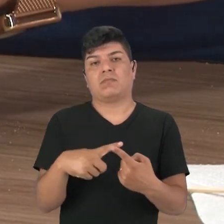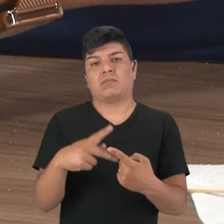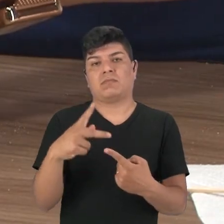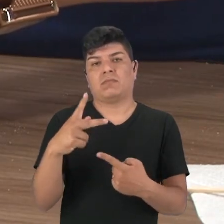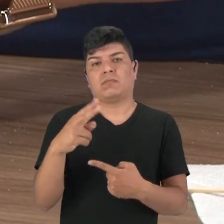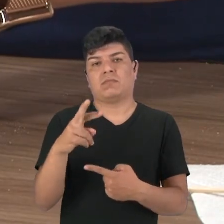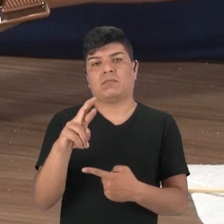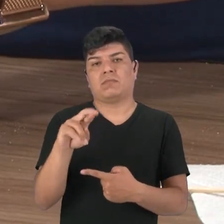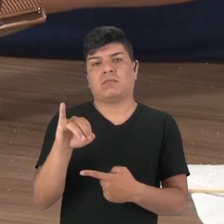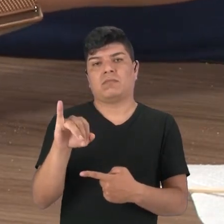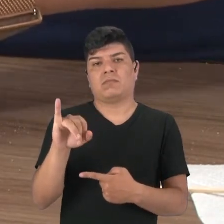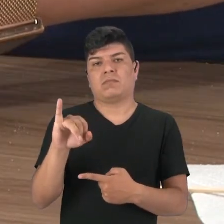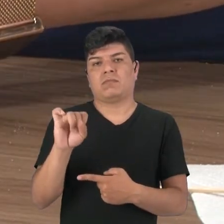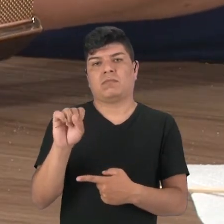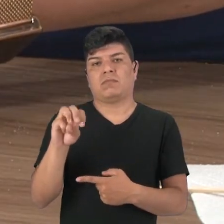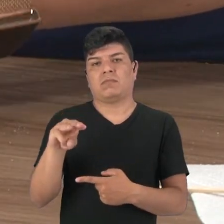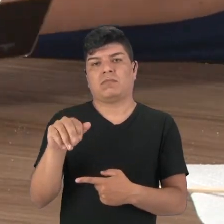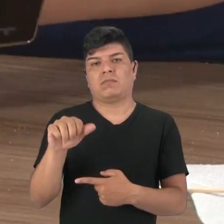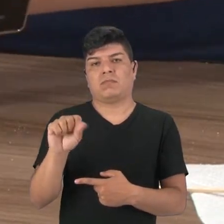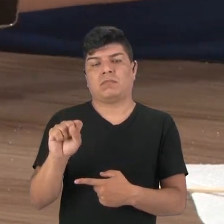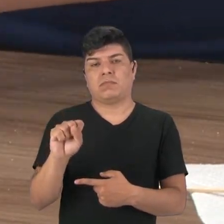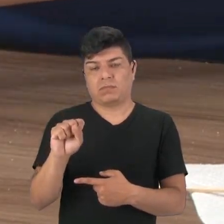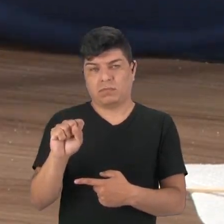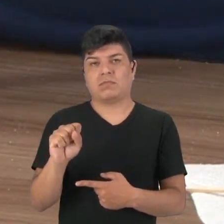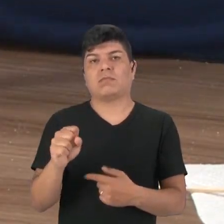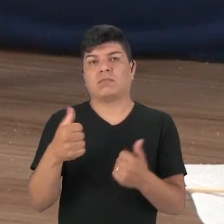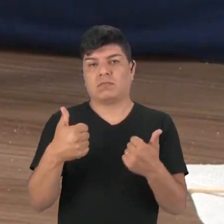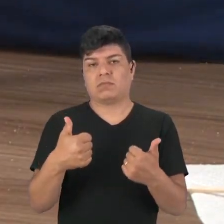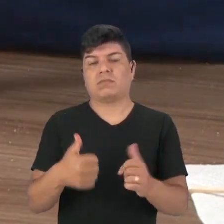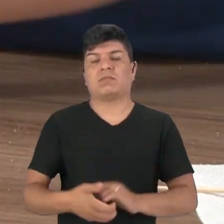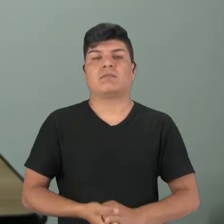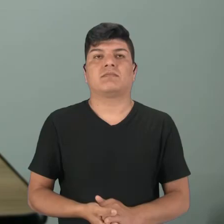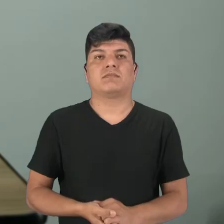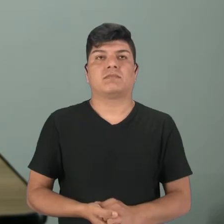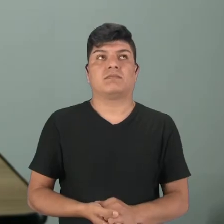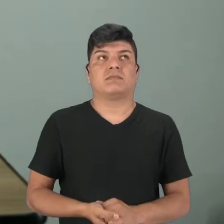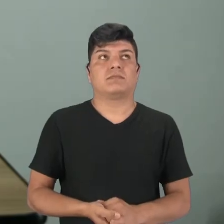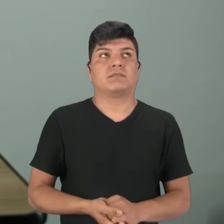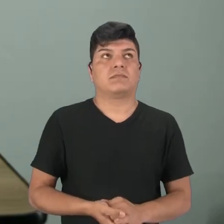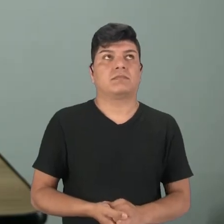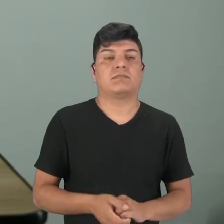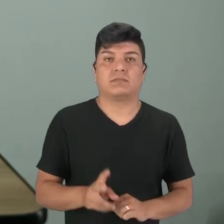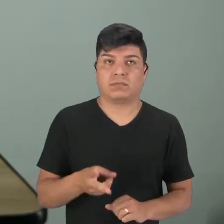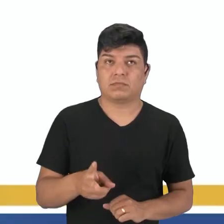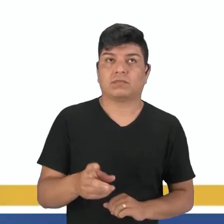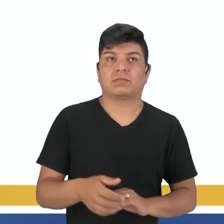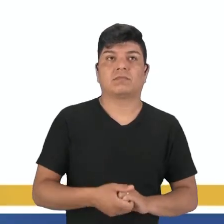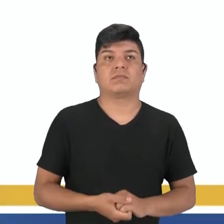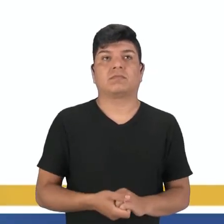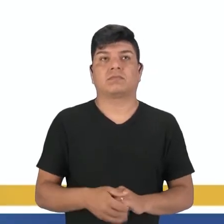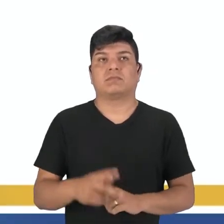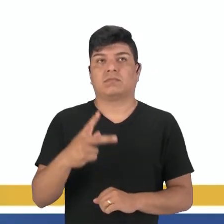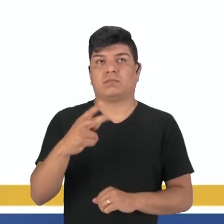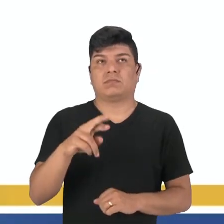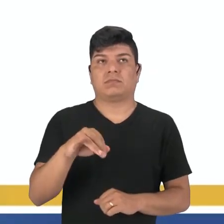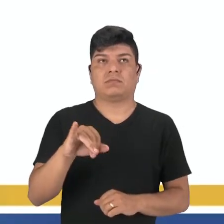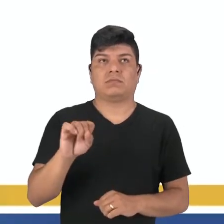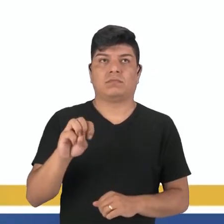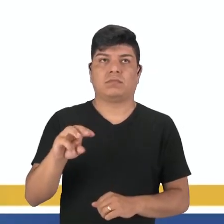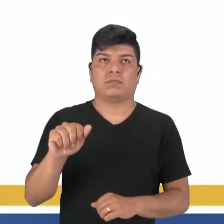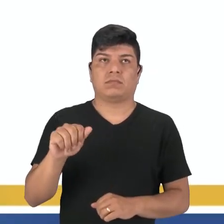um prisma pentagonal, certinho? Agora vamos continuando. O